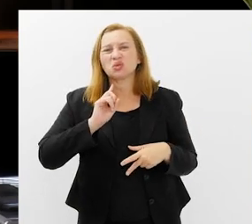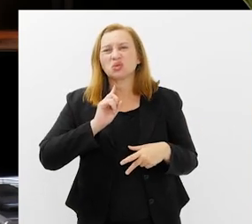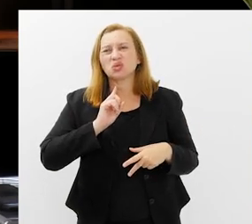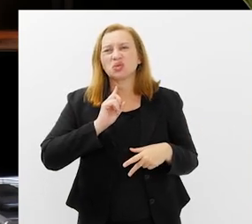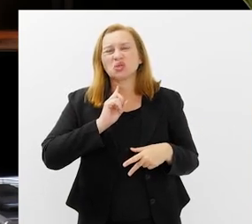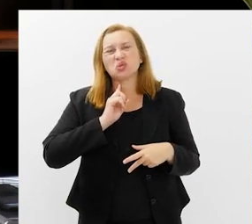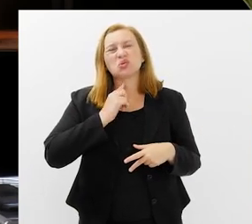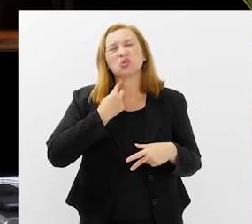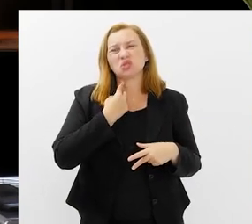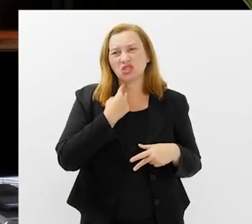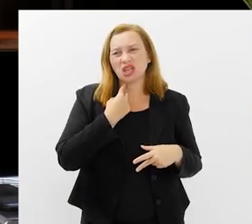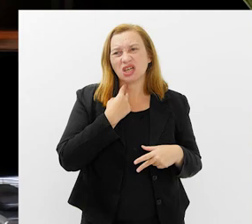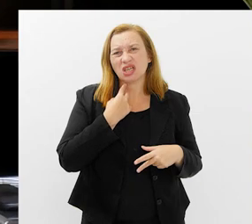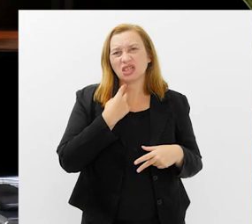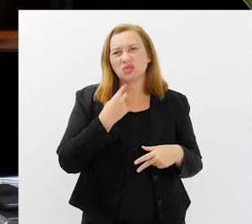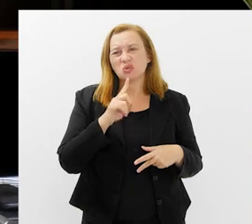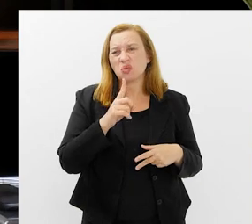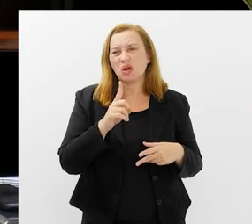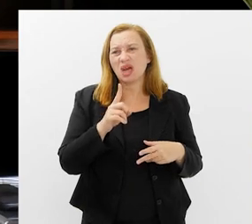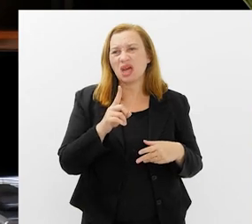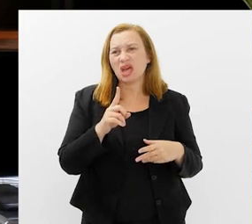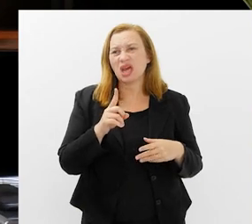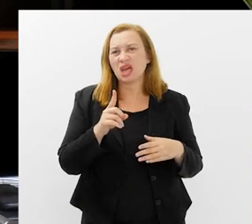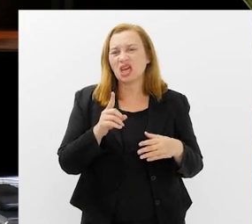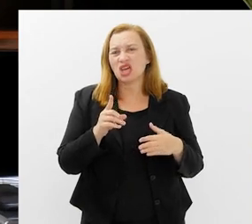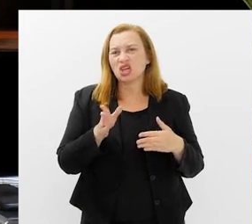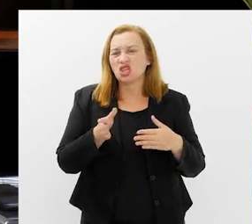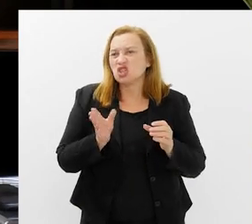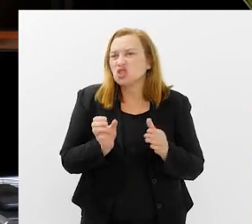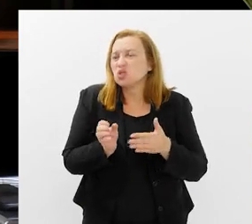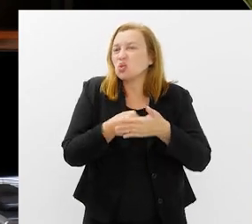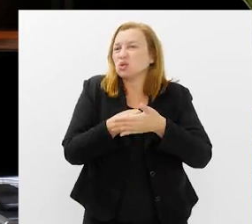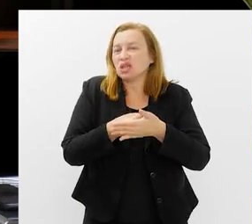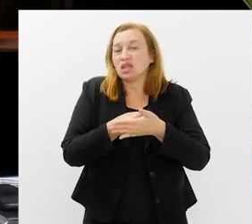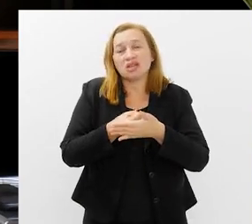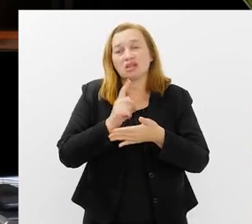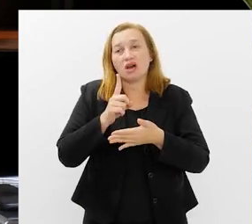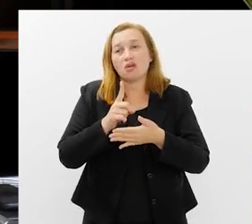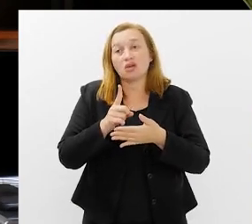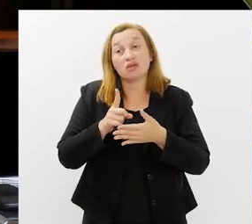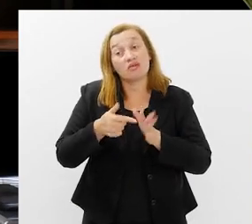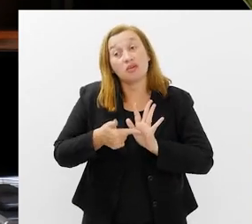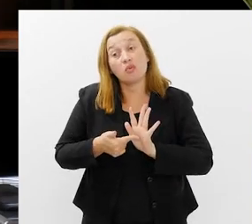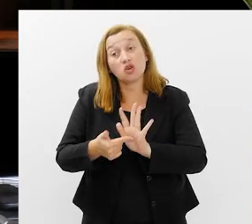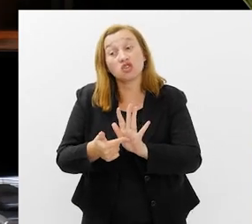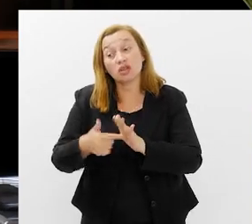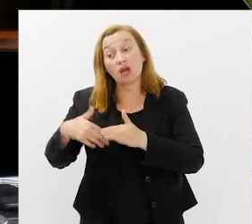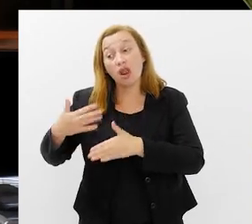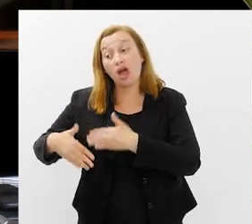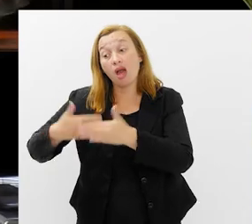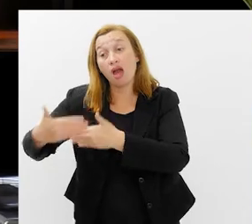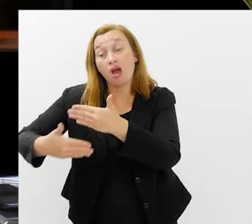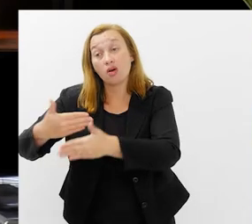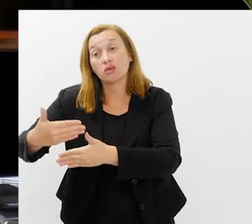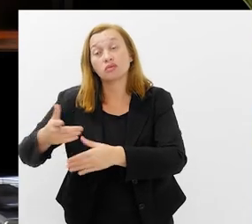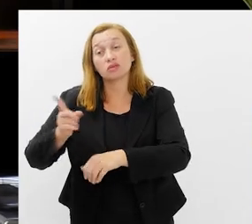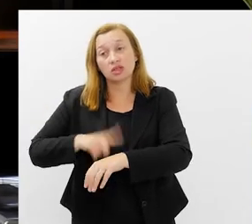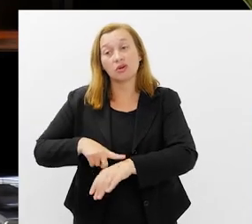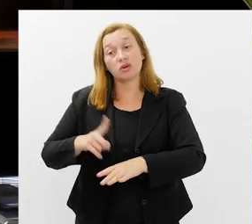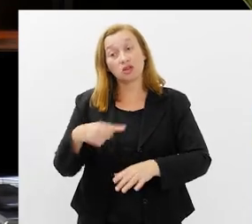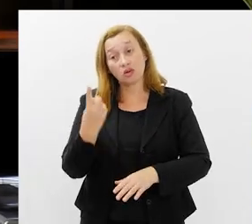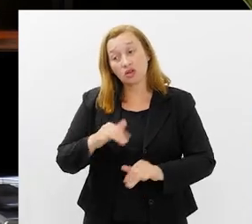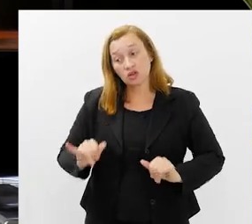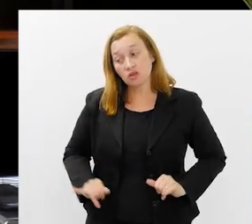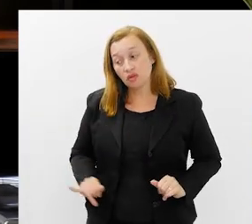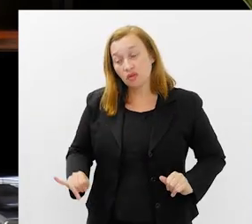que não é um quadro de poluição que não é uma questão isolada, é uma questão sinérgica que veio se acumulando ao longo do tempo, que a gente está sofrendo aí cada